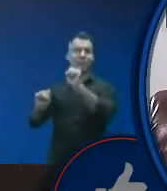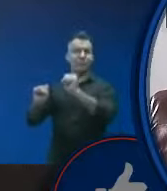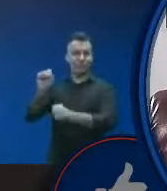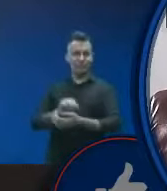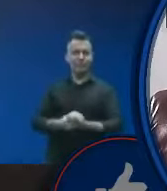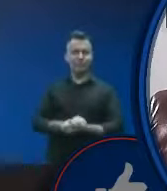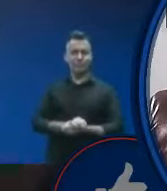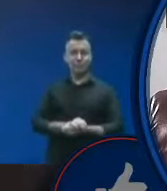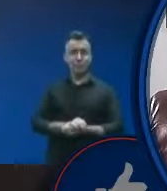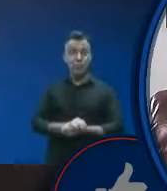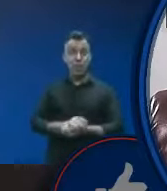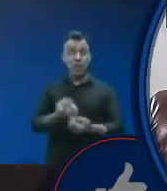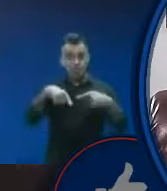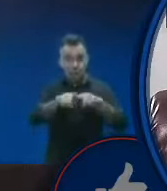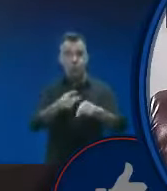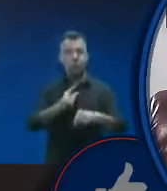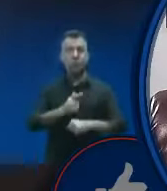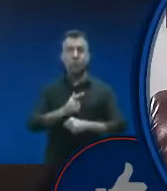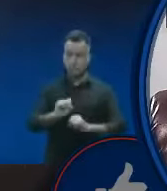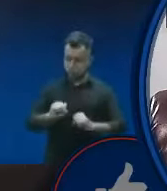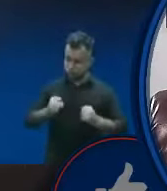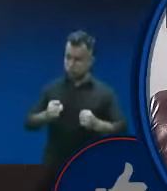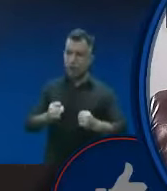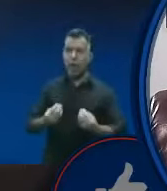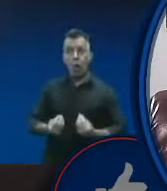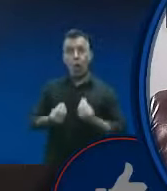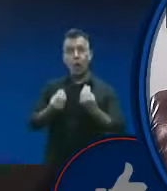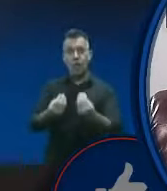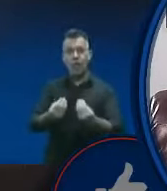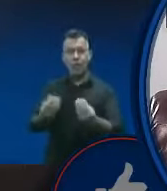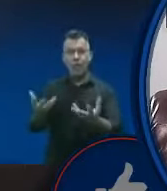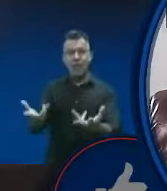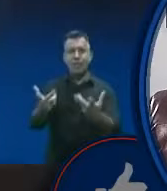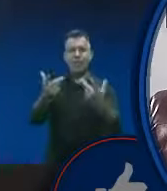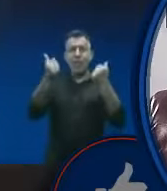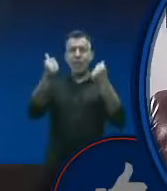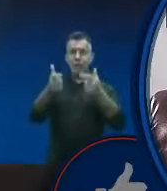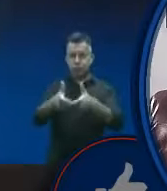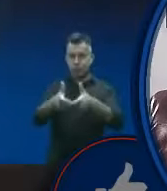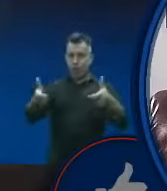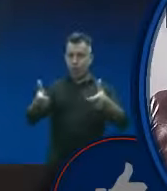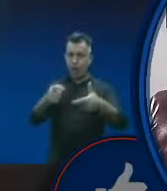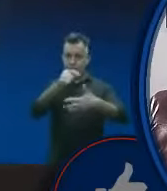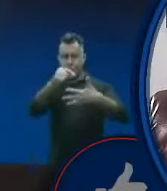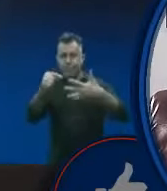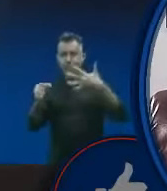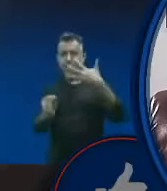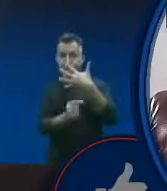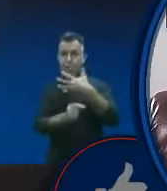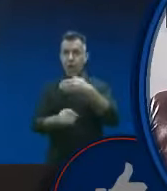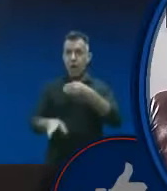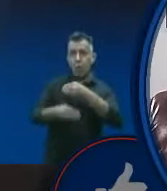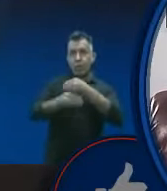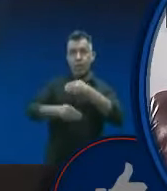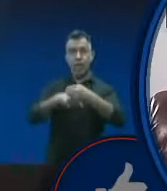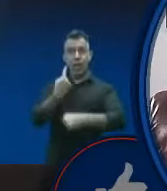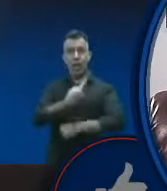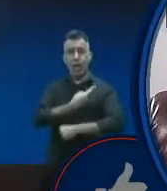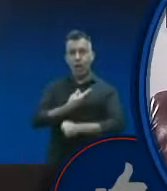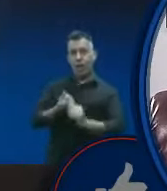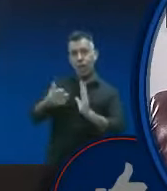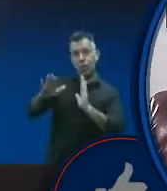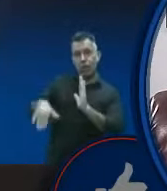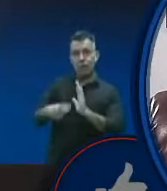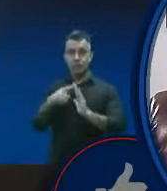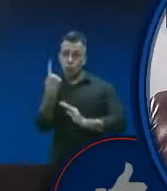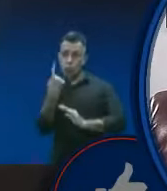pure players. Para isso, estamos empenhados em oferecer uma excelente amplitude de categorias, complementando a nossa oferta de